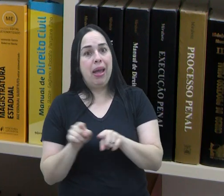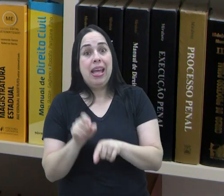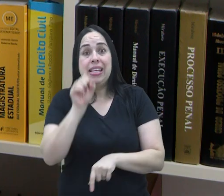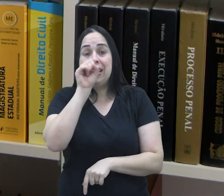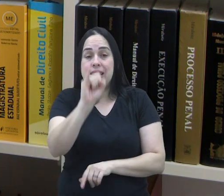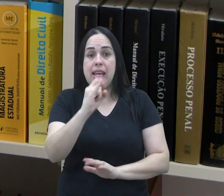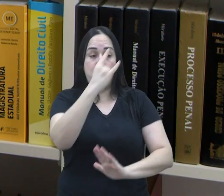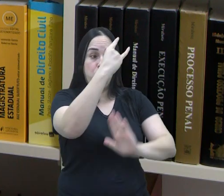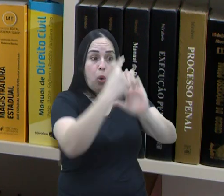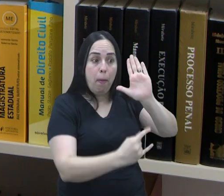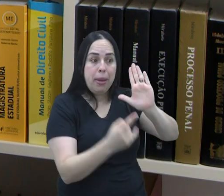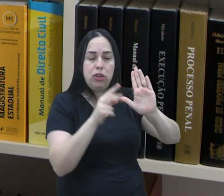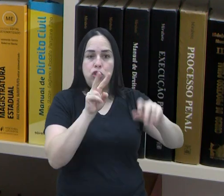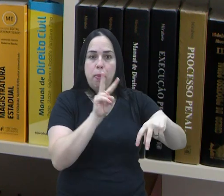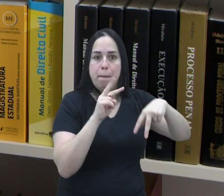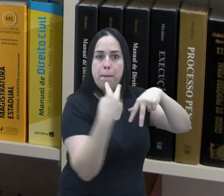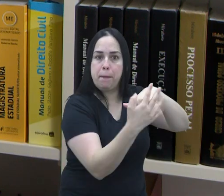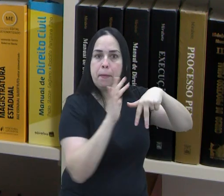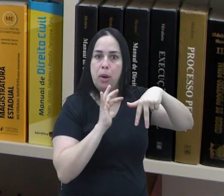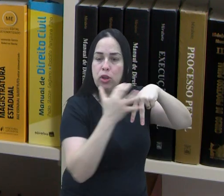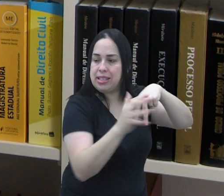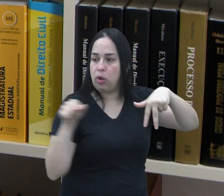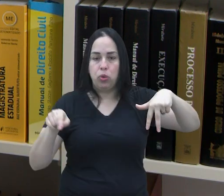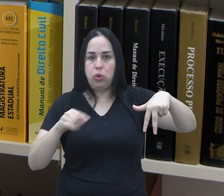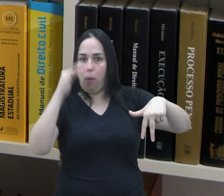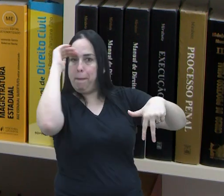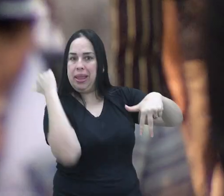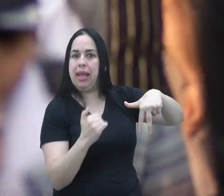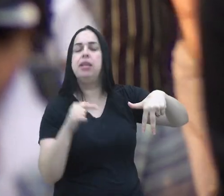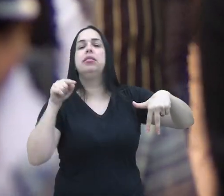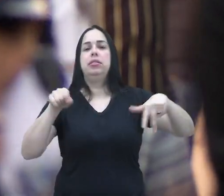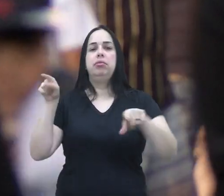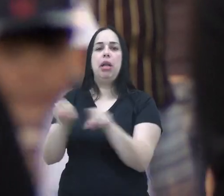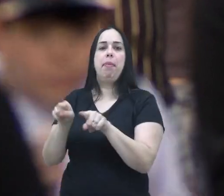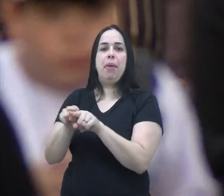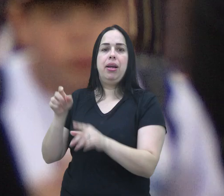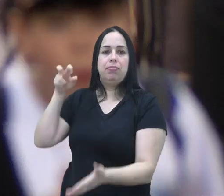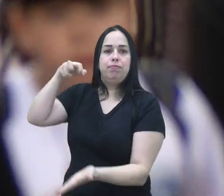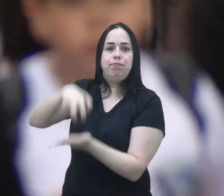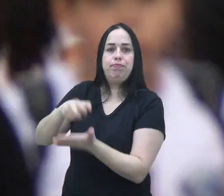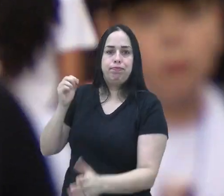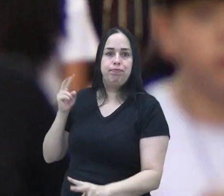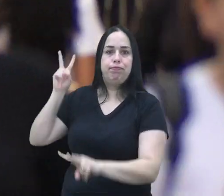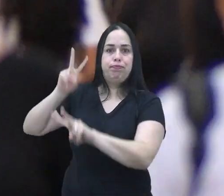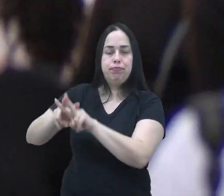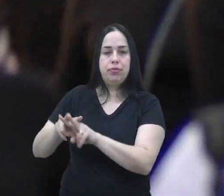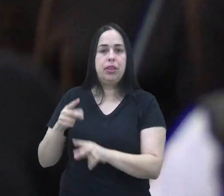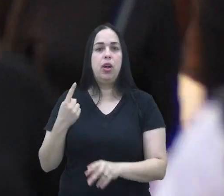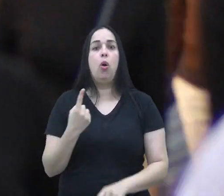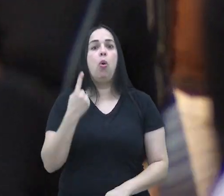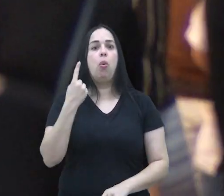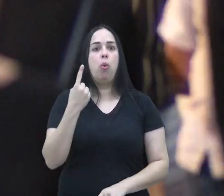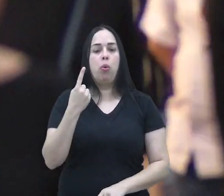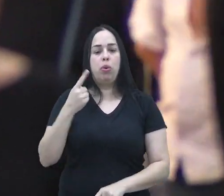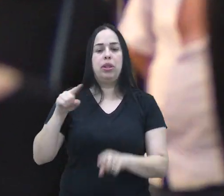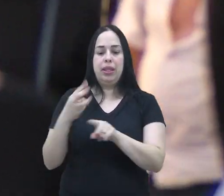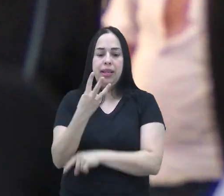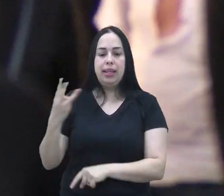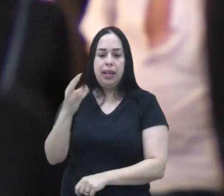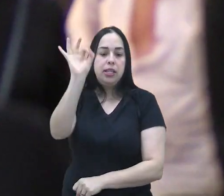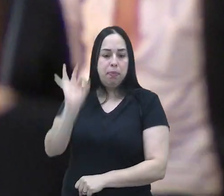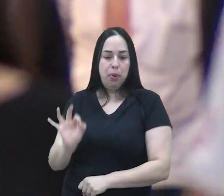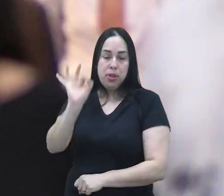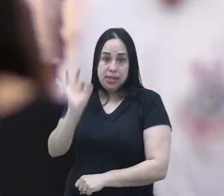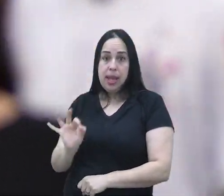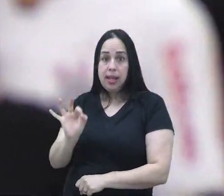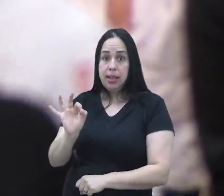como o descumprimento da medida protetiva também vai ter o seu aumento. Com a nova proposta, as penas ainda serão aumentadas em 1/3